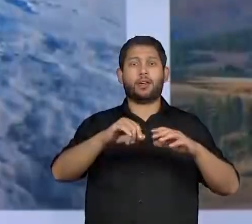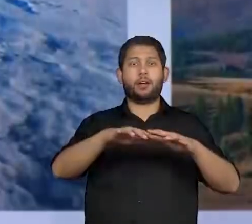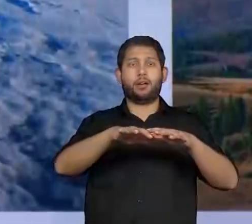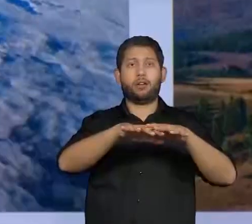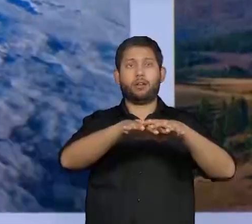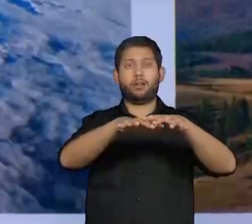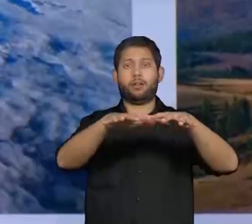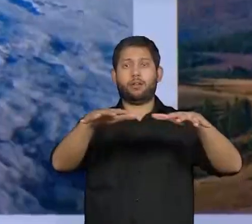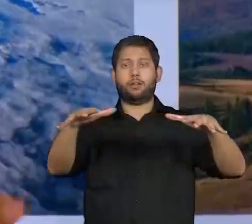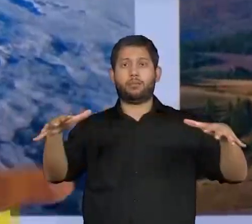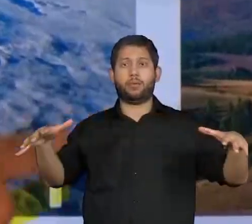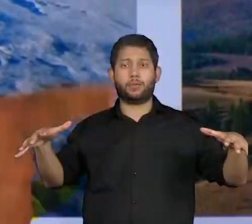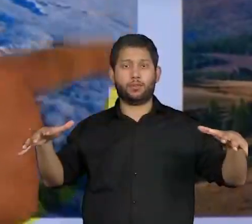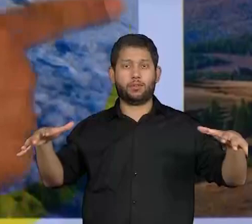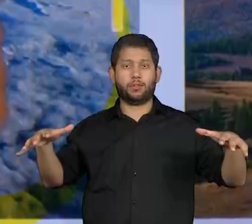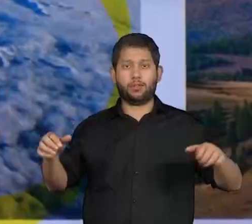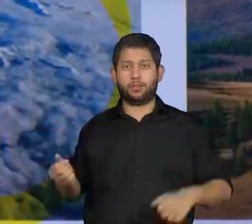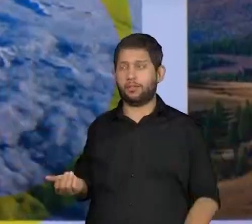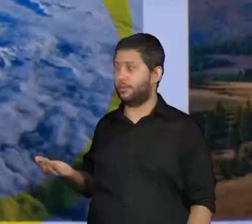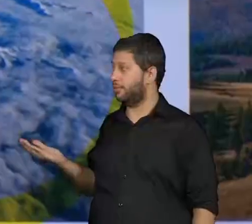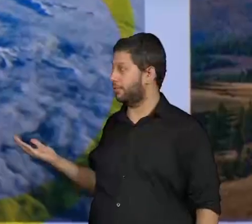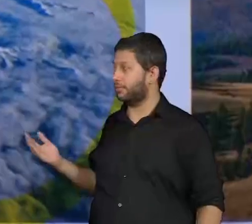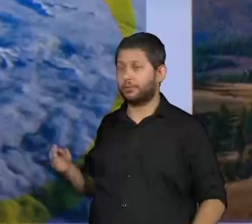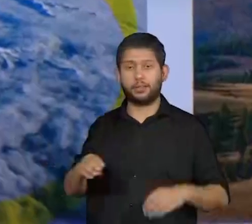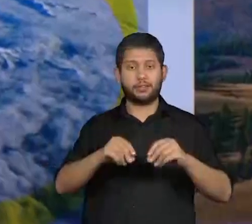a ponta de uma montanha